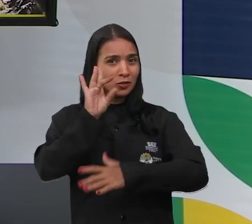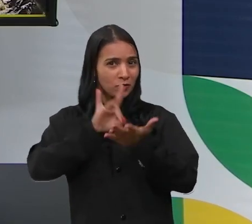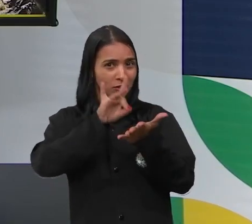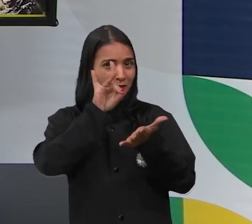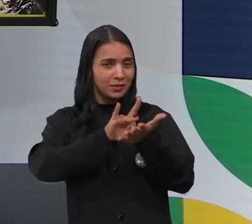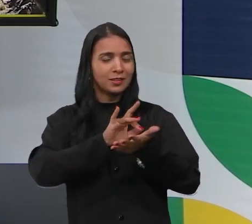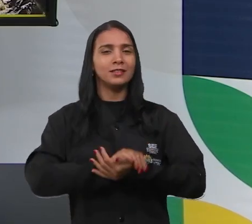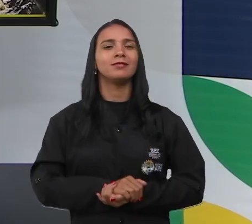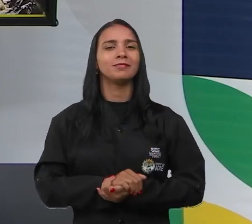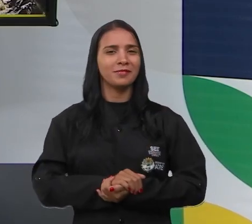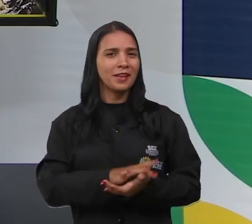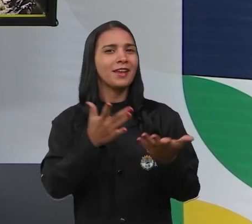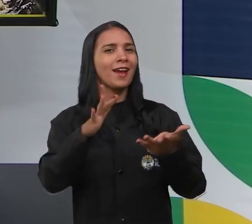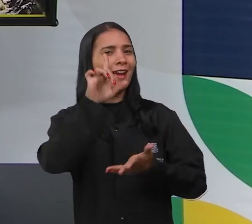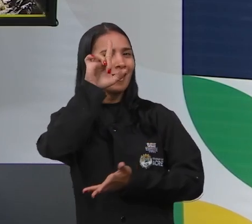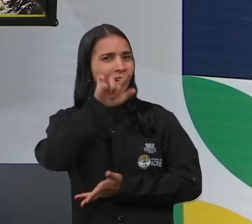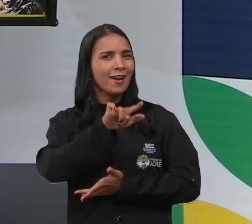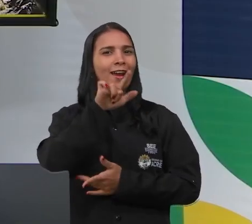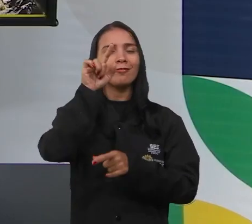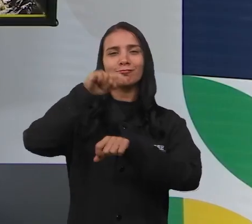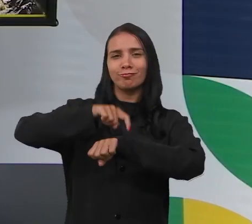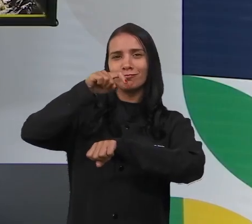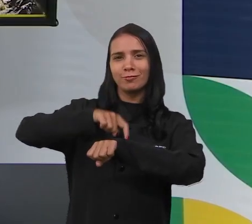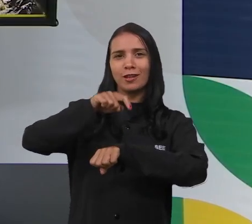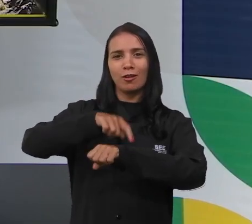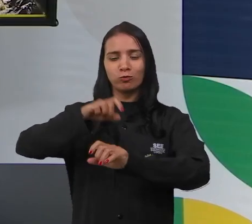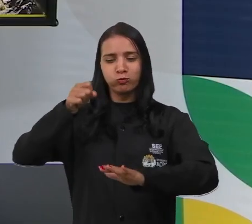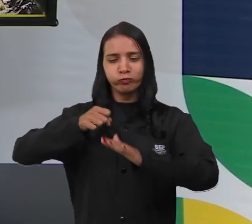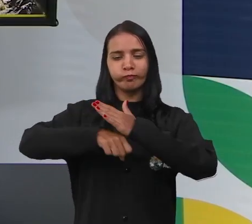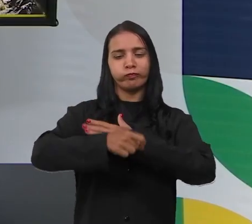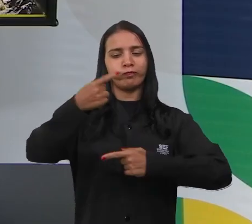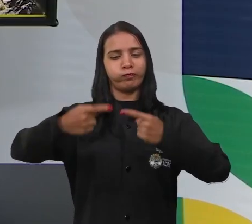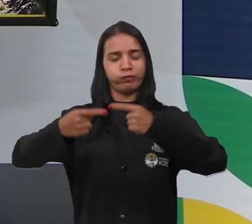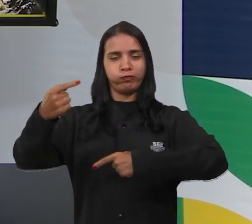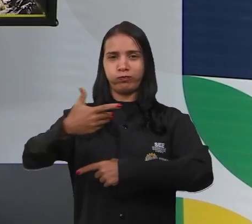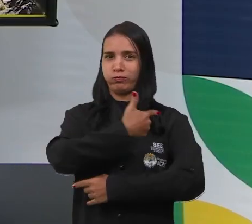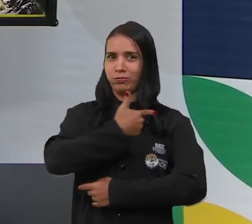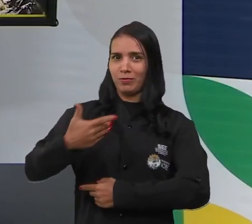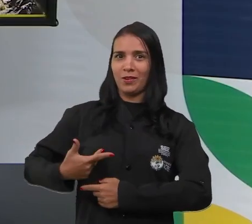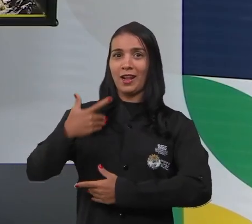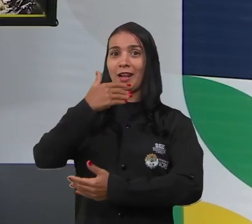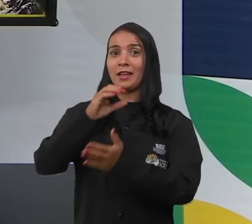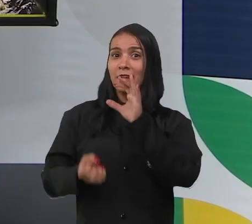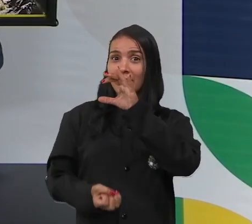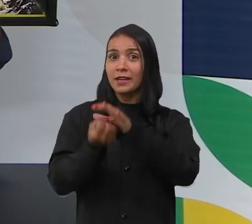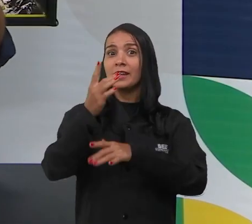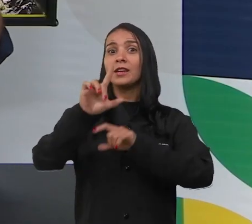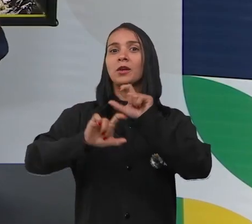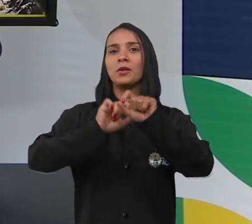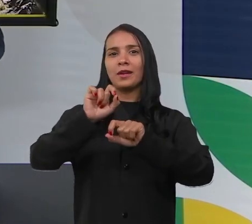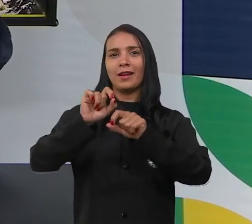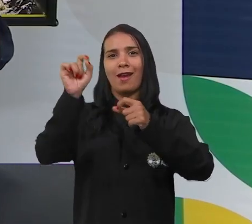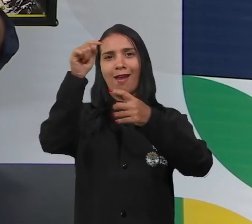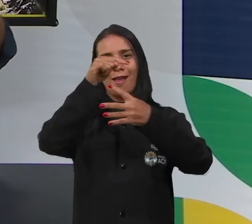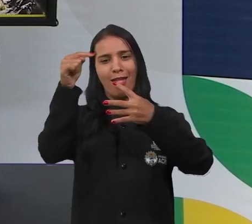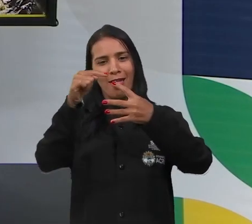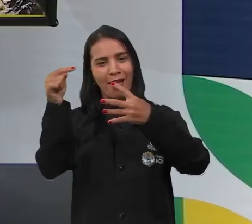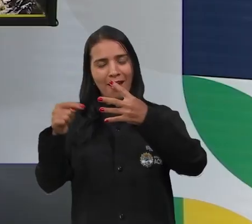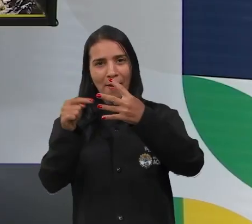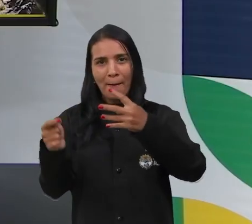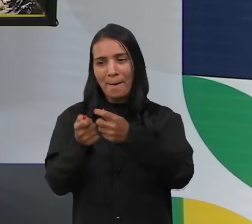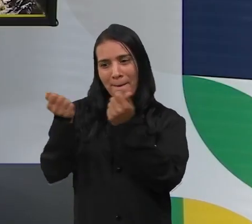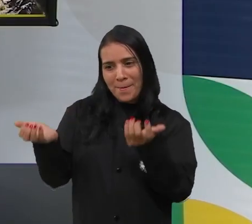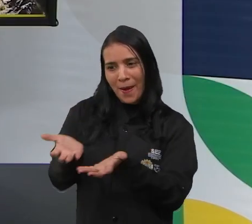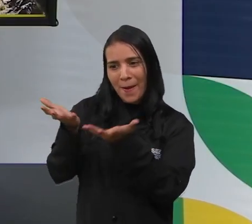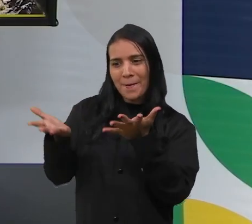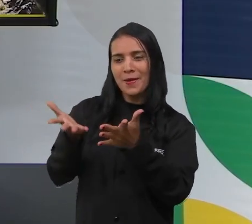que vem a ação da política pública, que é criar esses instrumentos que possibilitem à comunidade, ao coletivo,